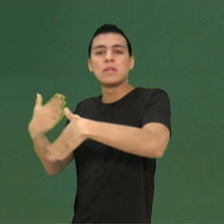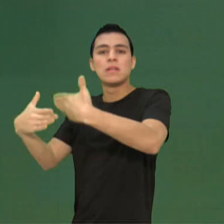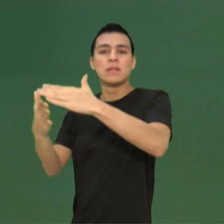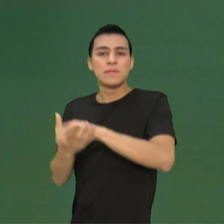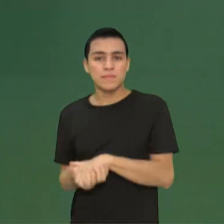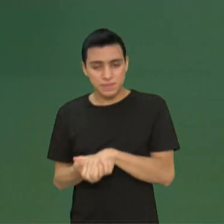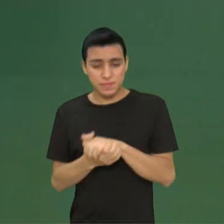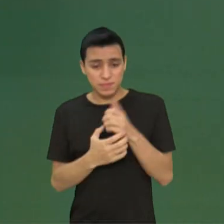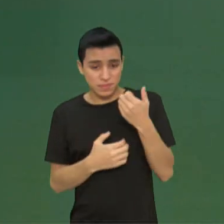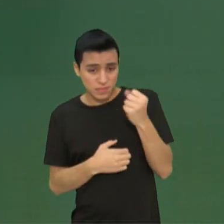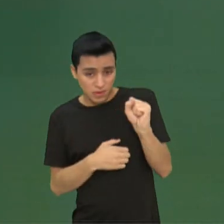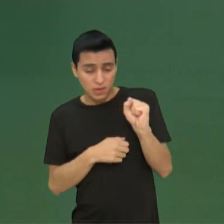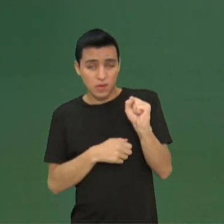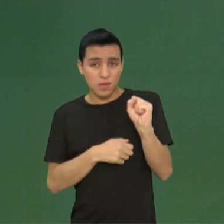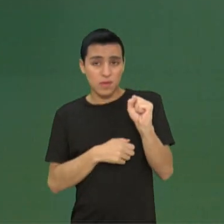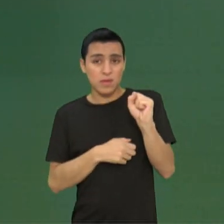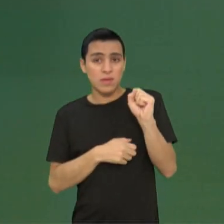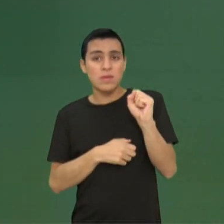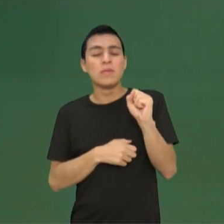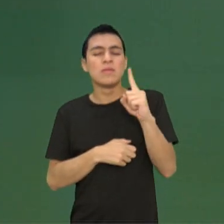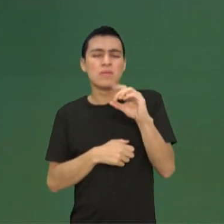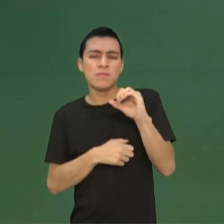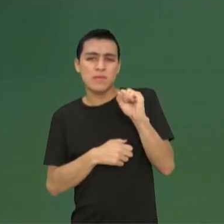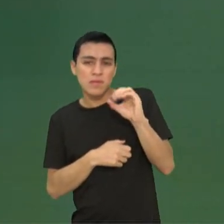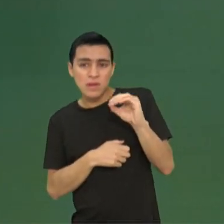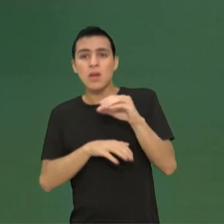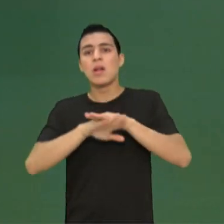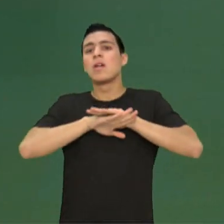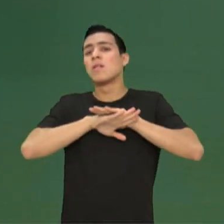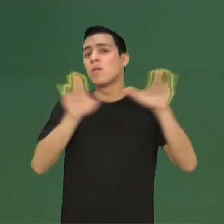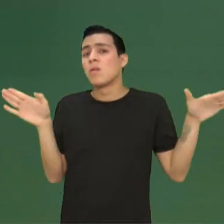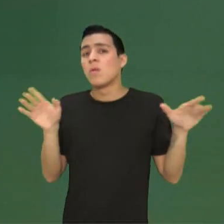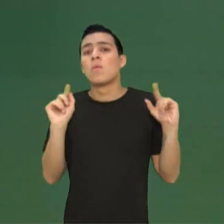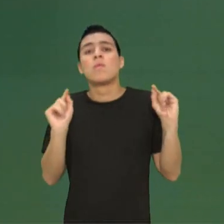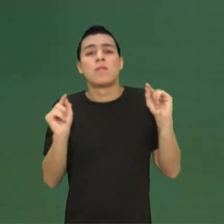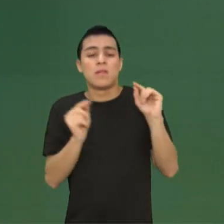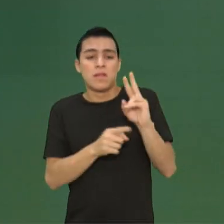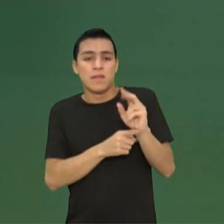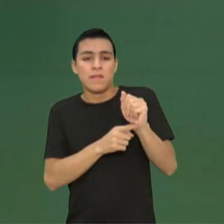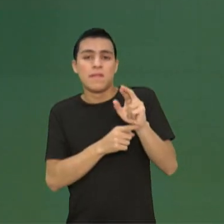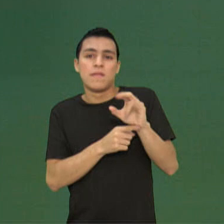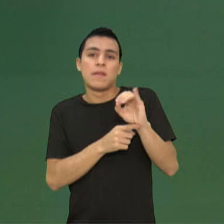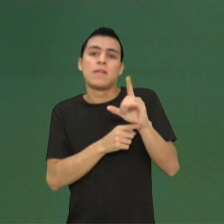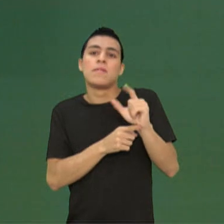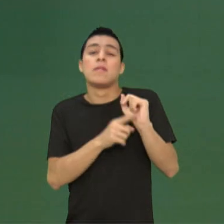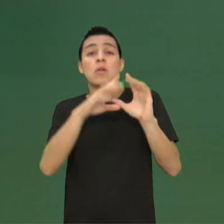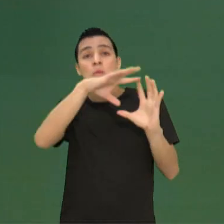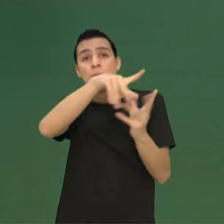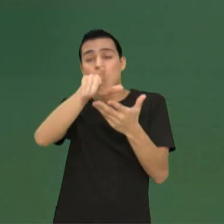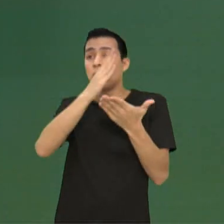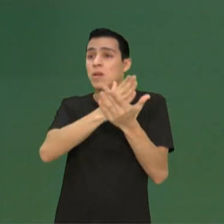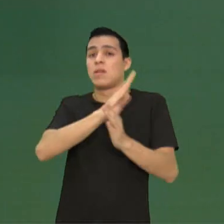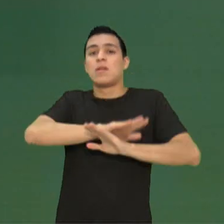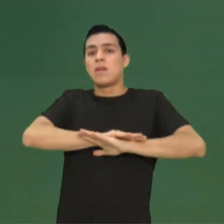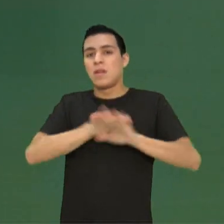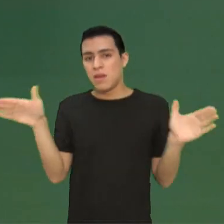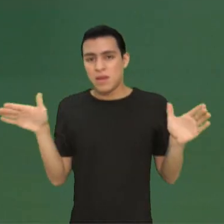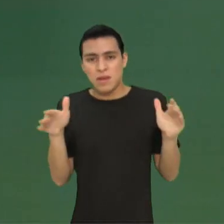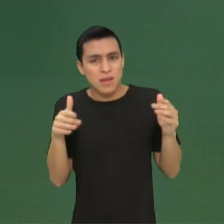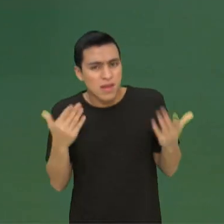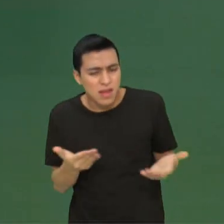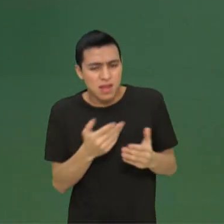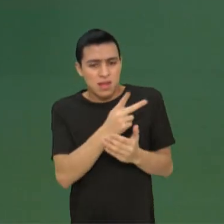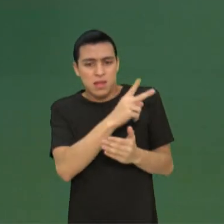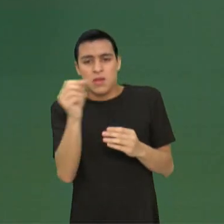Em 8 de 5 de 1980 foi decretada a erradicação, acabou a varíola no planeta. Então foram praticamente